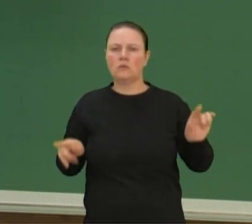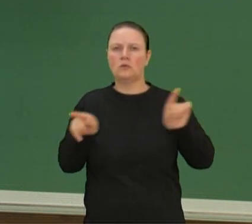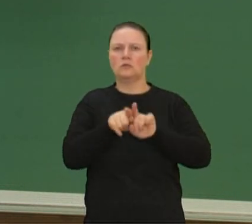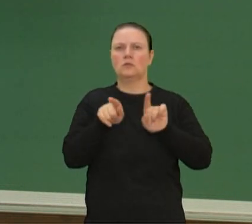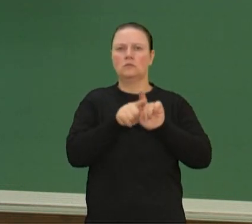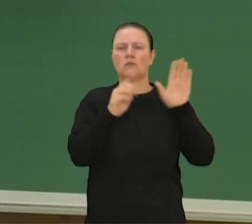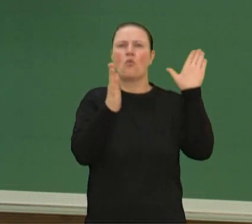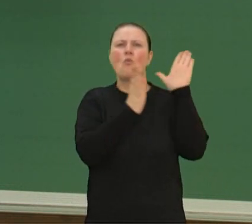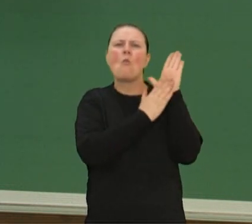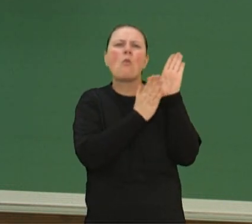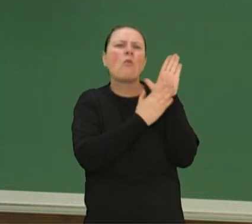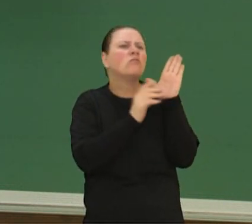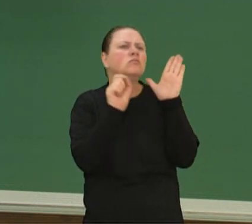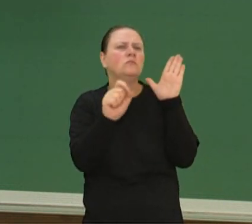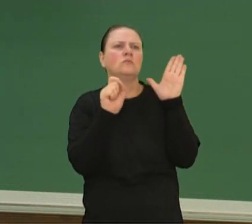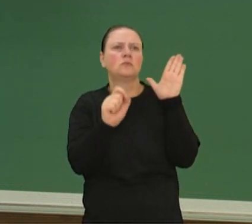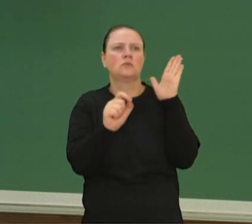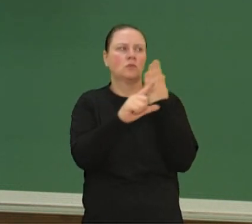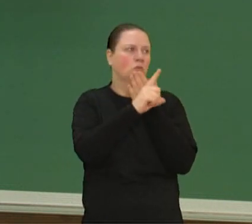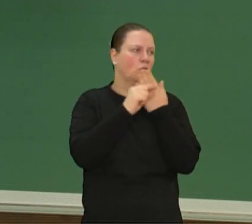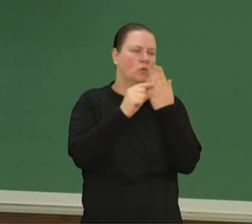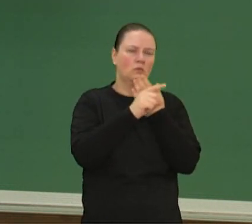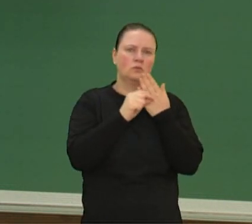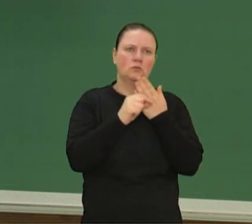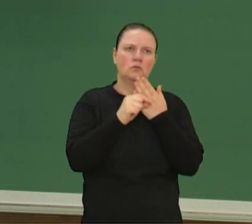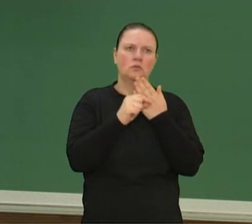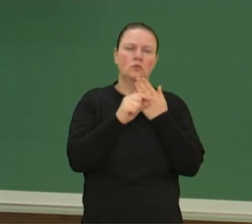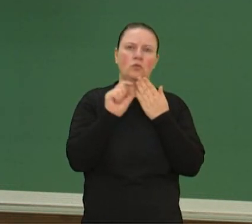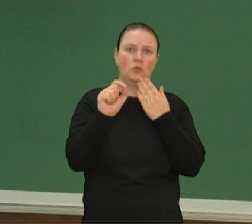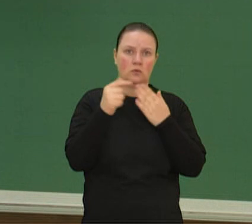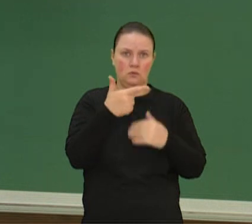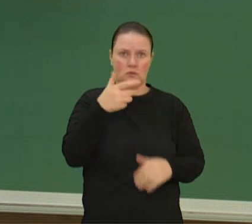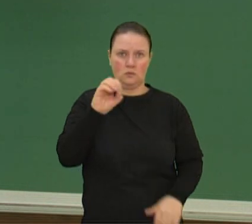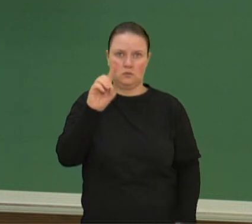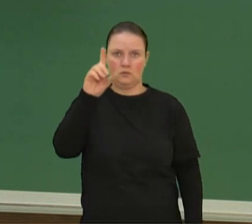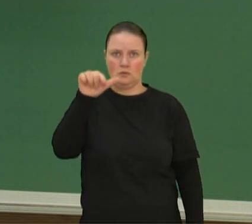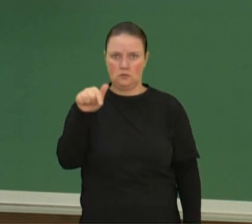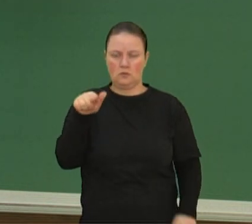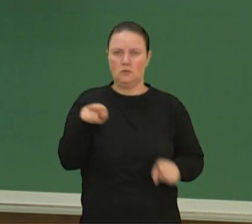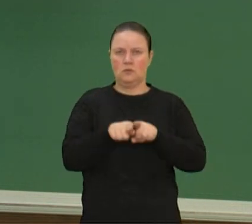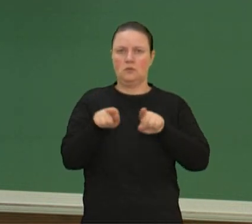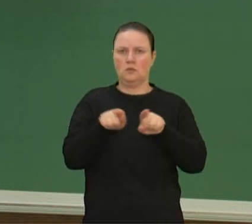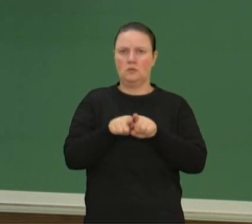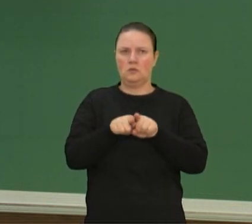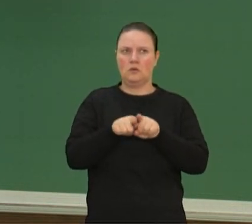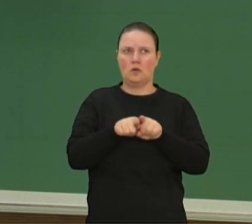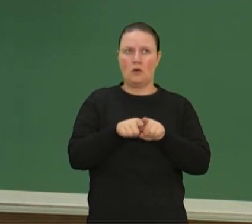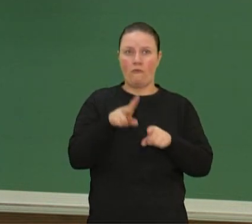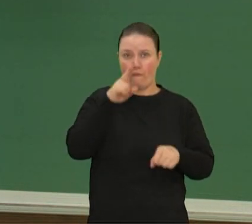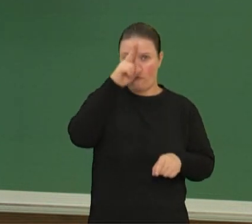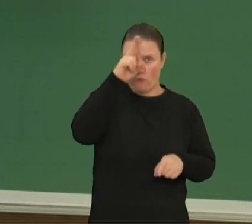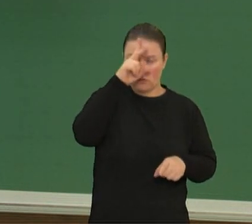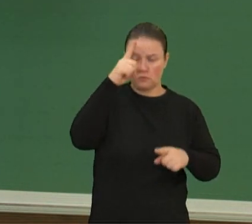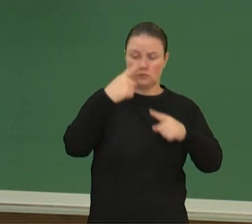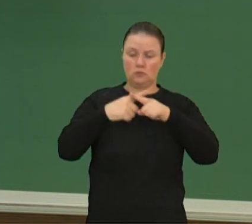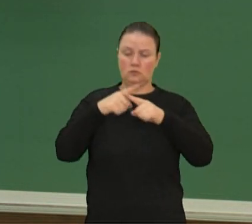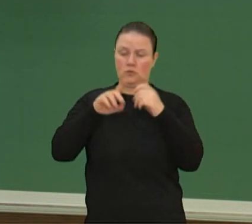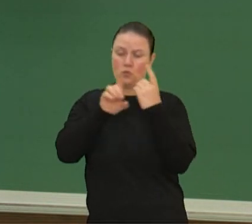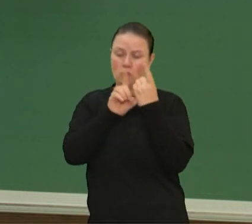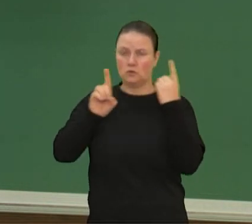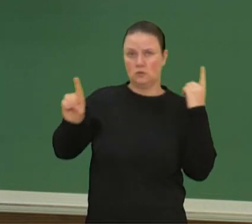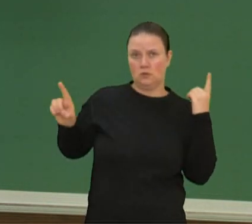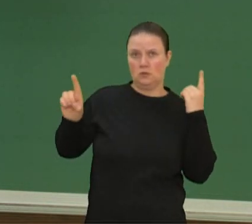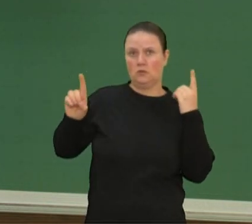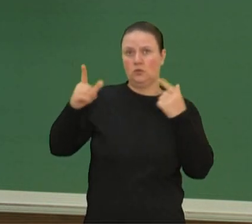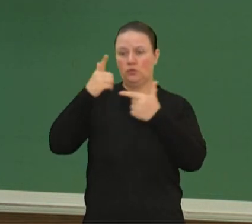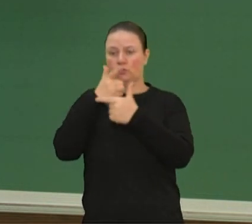Fleck e Kramer 2017. Então, a potência, ela corresponde à força multiplicada pela distância dividida pelo